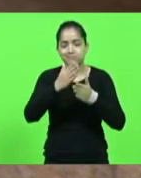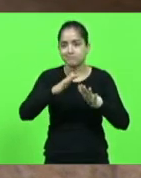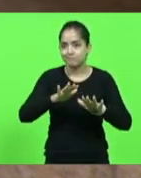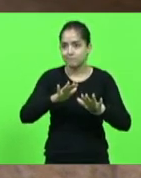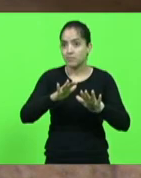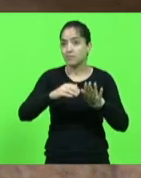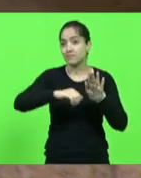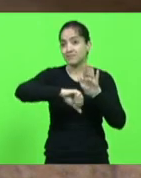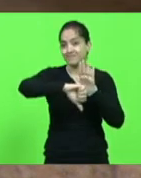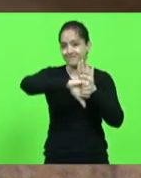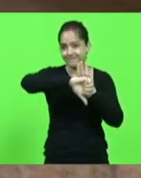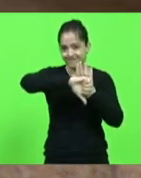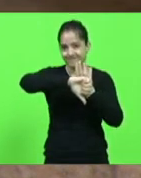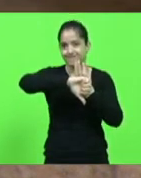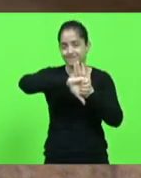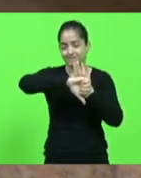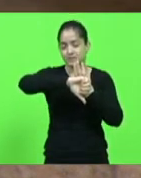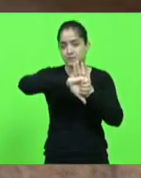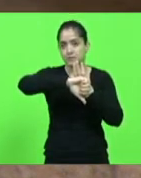crime